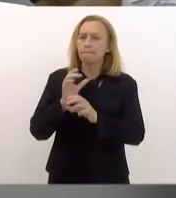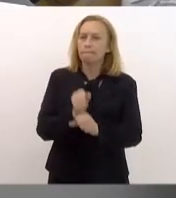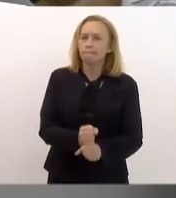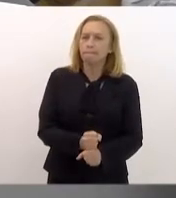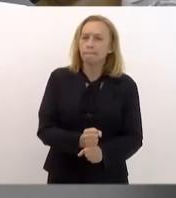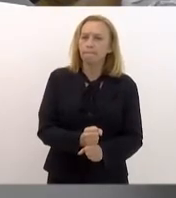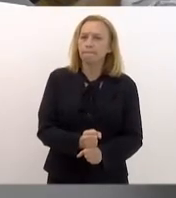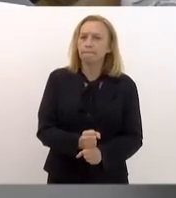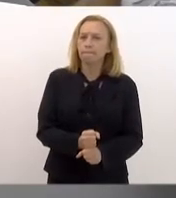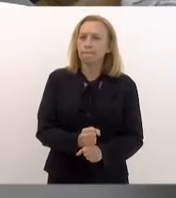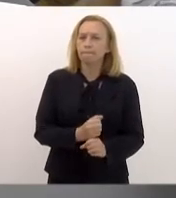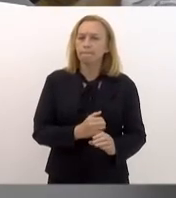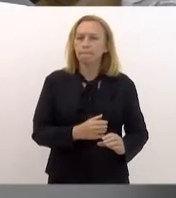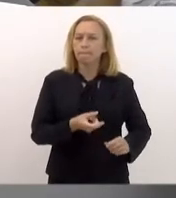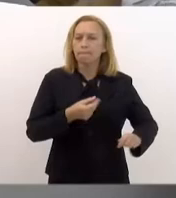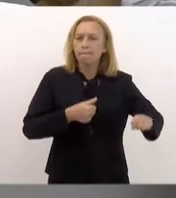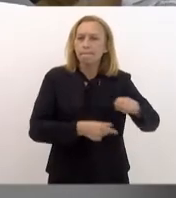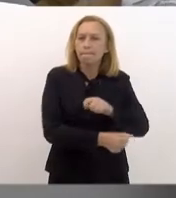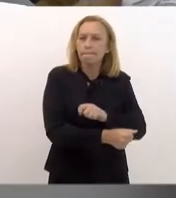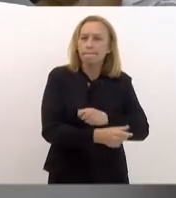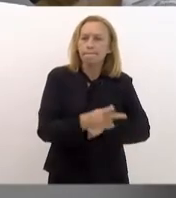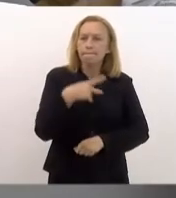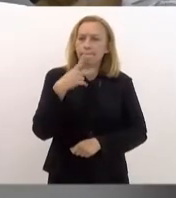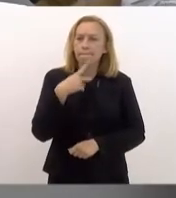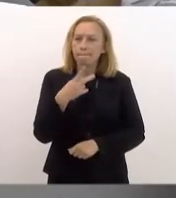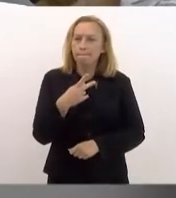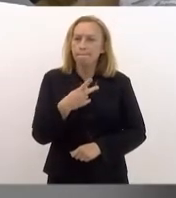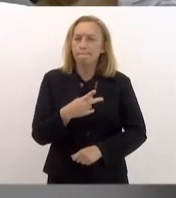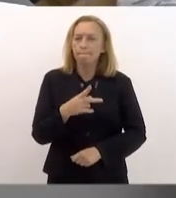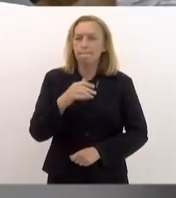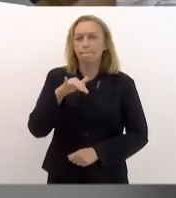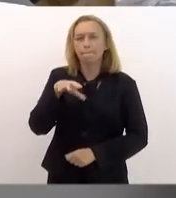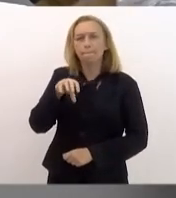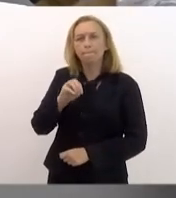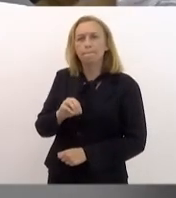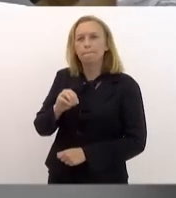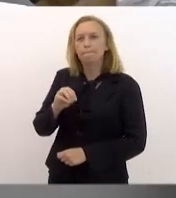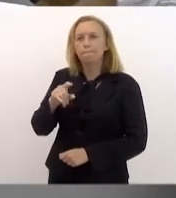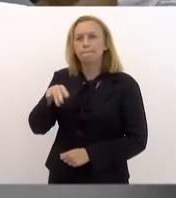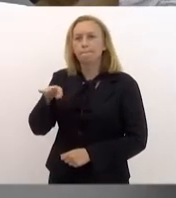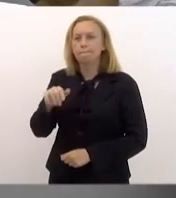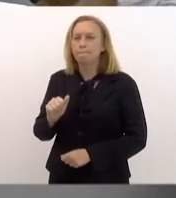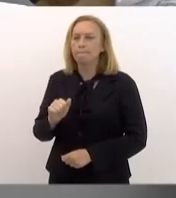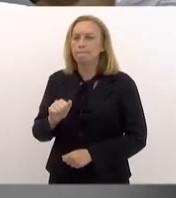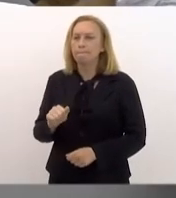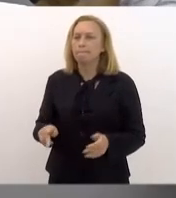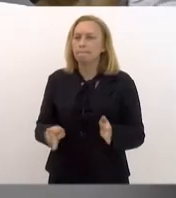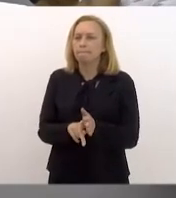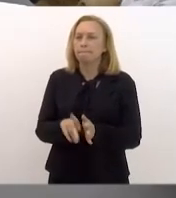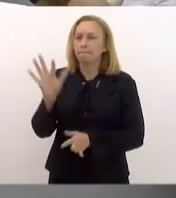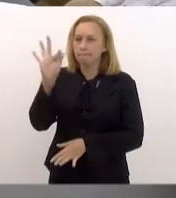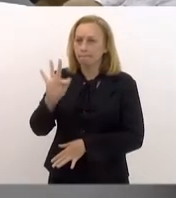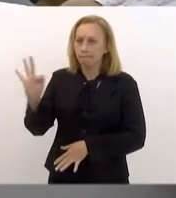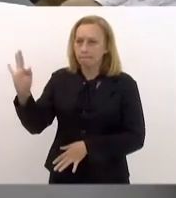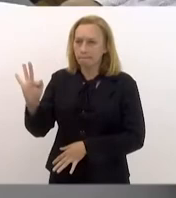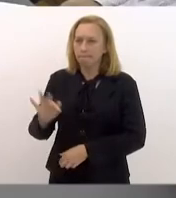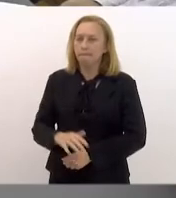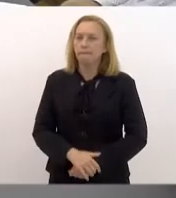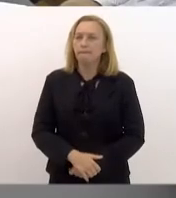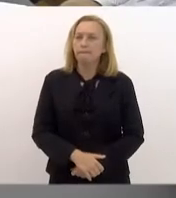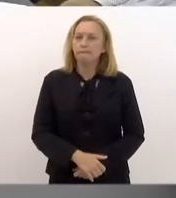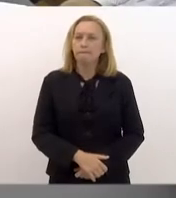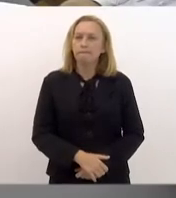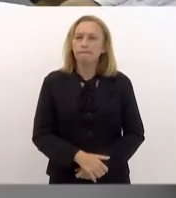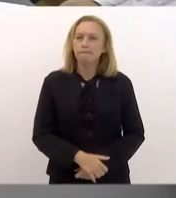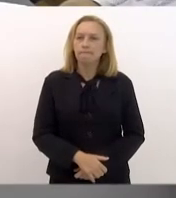questão dos investimentos, falando sobre o fato de que o Arco Metropolitano é uma rodovia federal. Né? Na verdade,